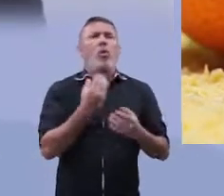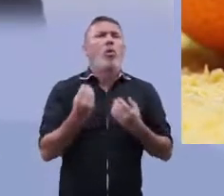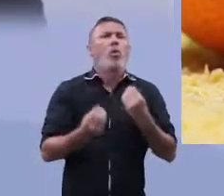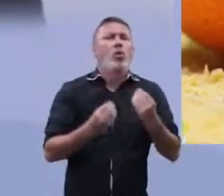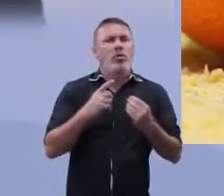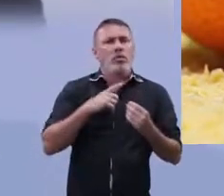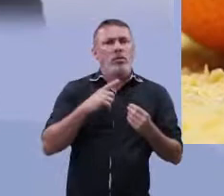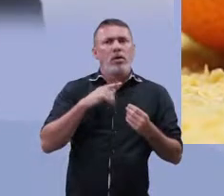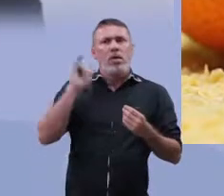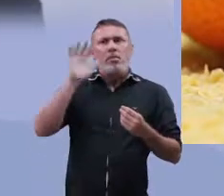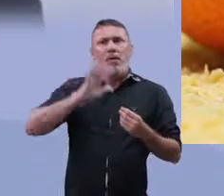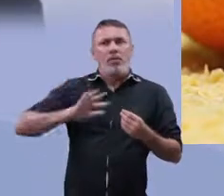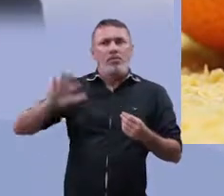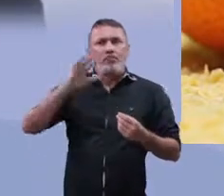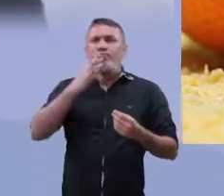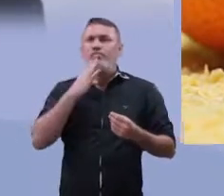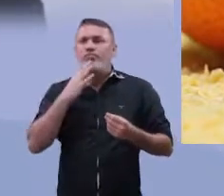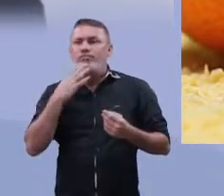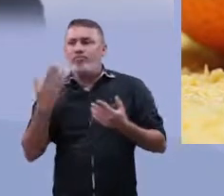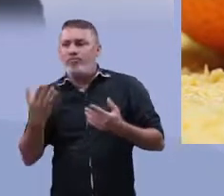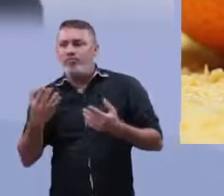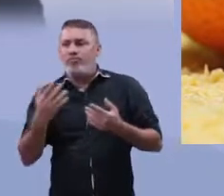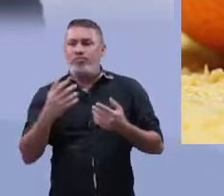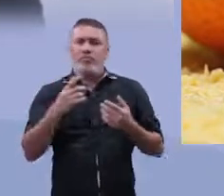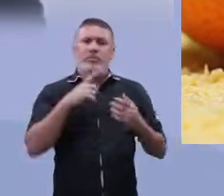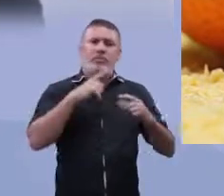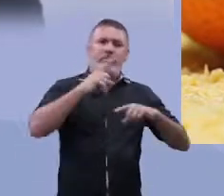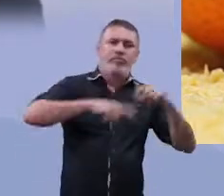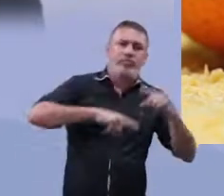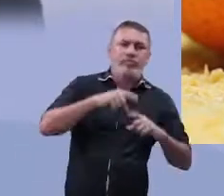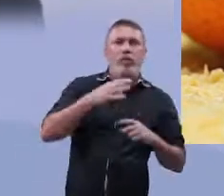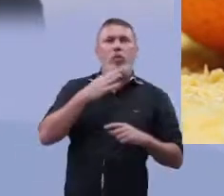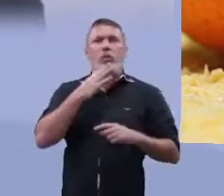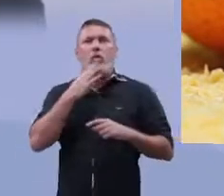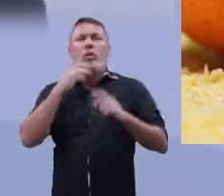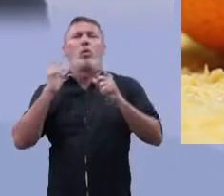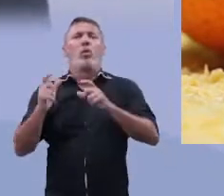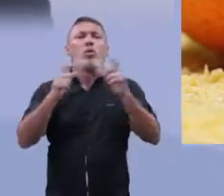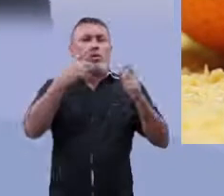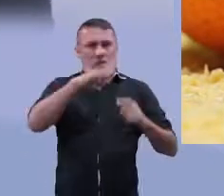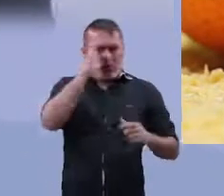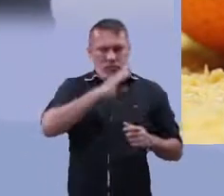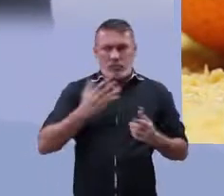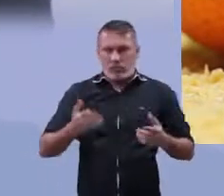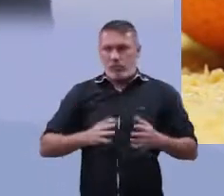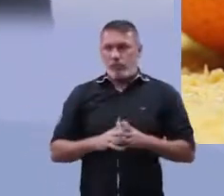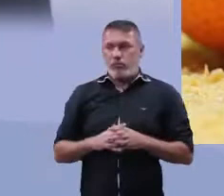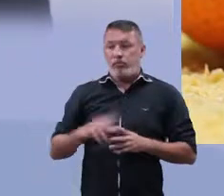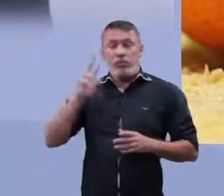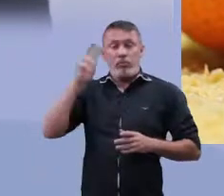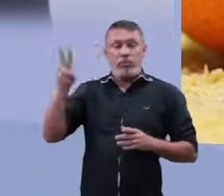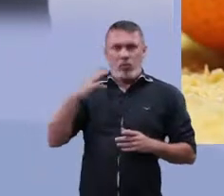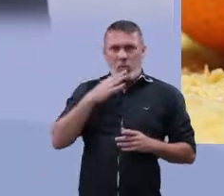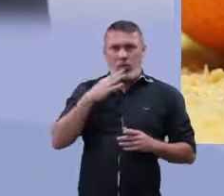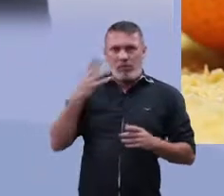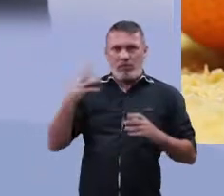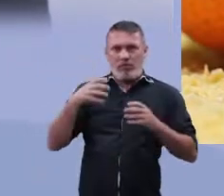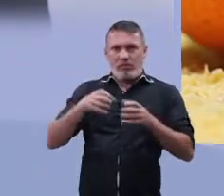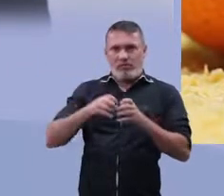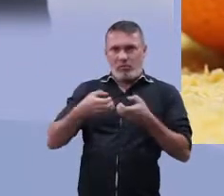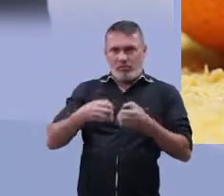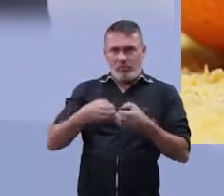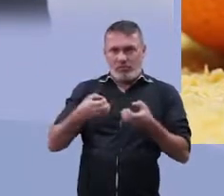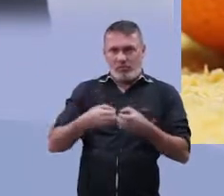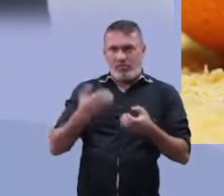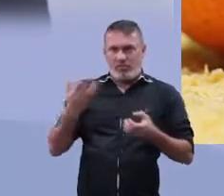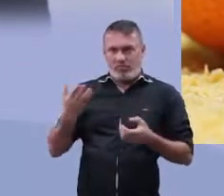identificar como essas imagens são conhecidas, né? Como esses objetos, esses elementos são conhecidos no Brasil. Essa frutinha